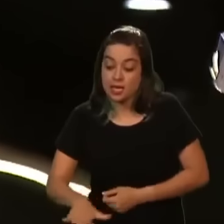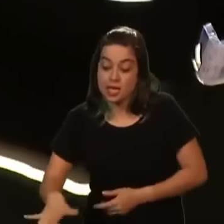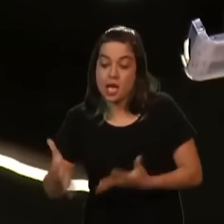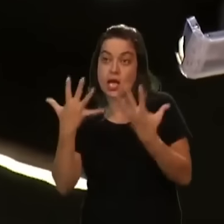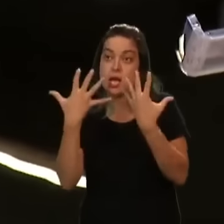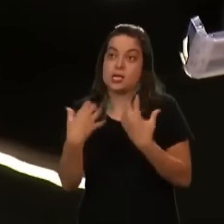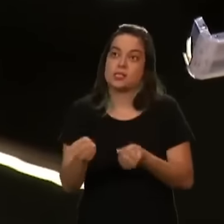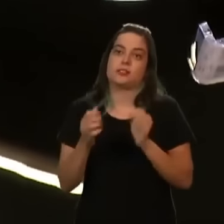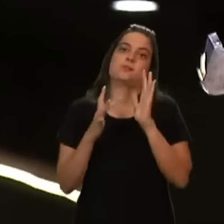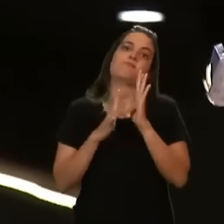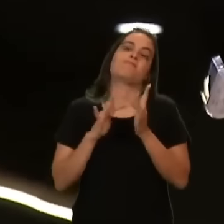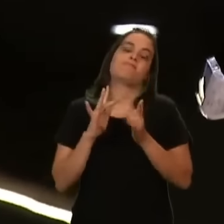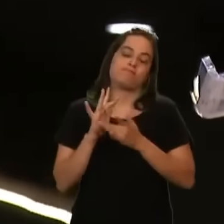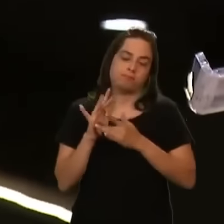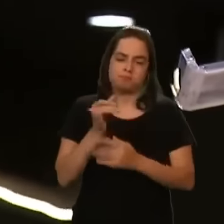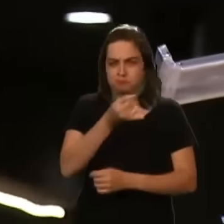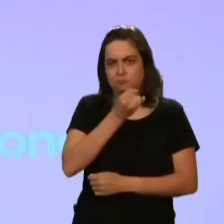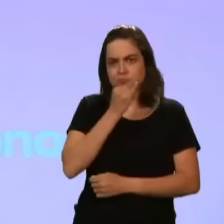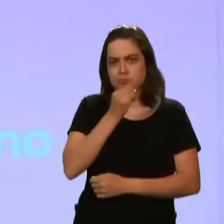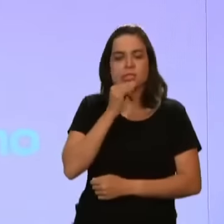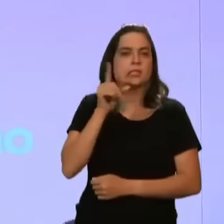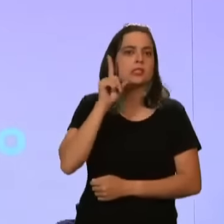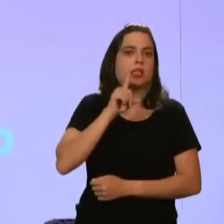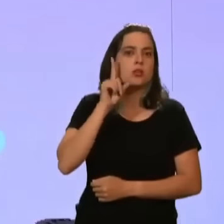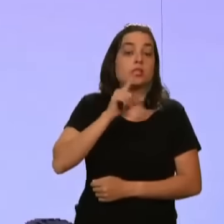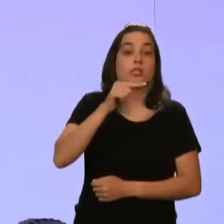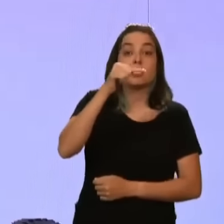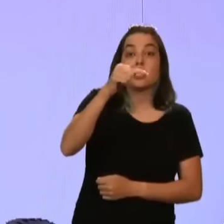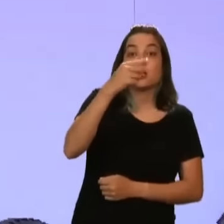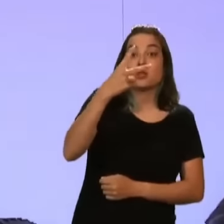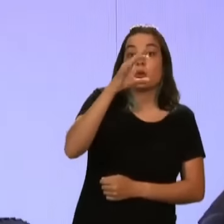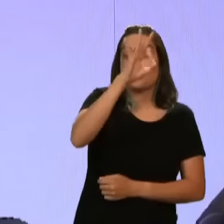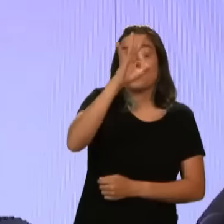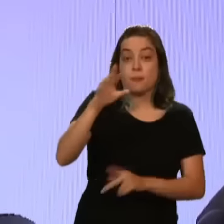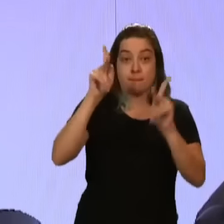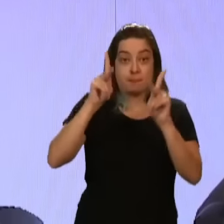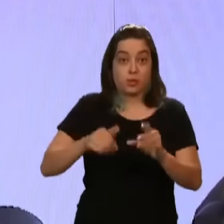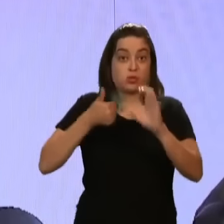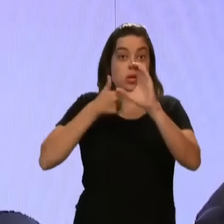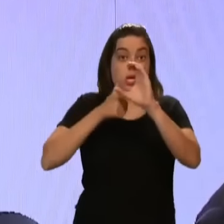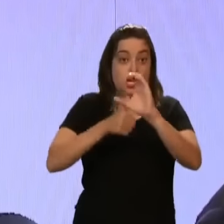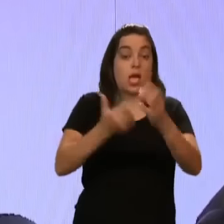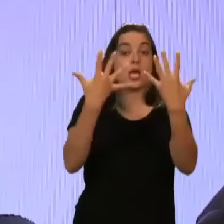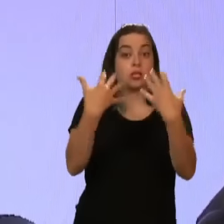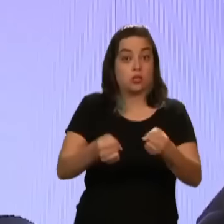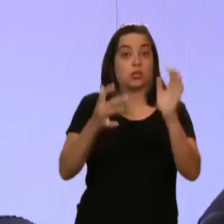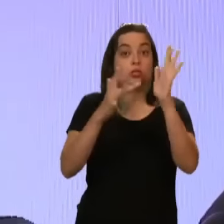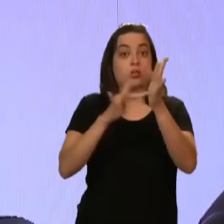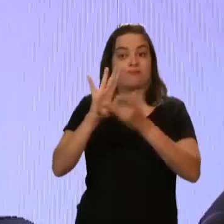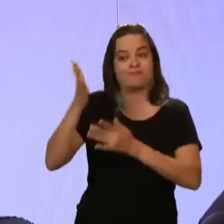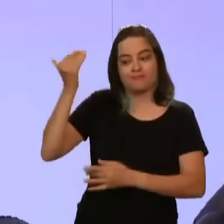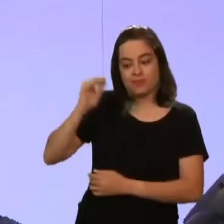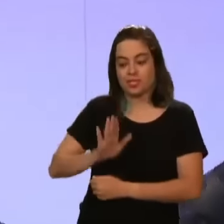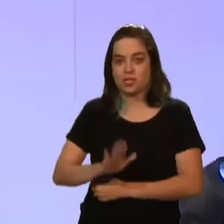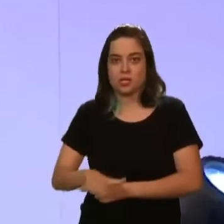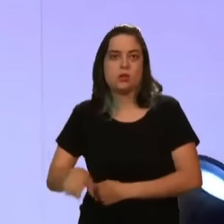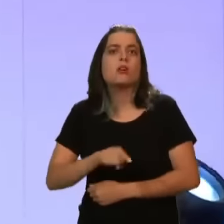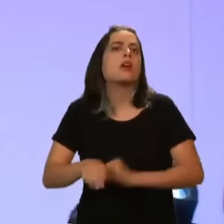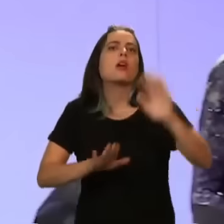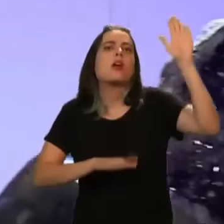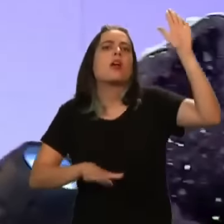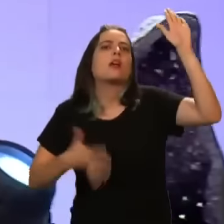infância. Nos Estados Unidos, 72% dos crentes se converteram ainda crianças. Quem aqui se converteu